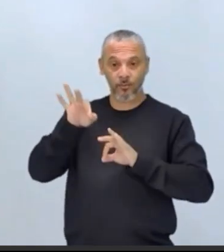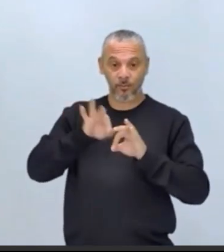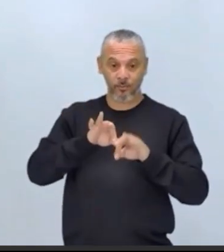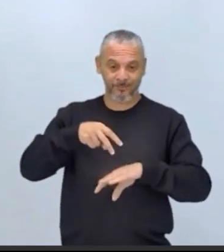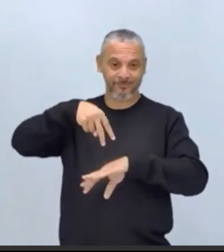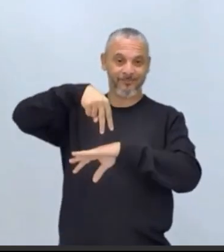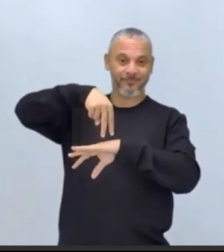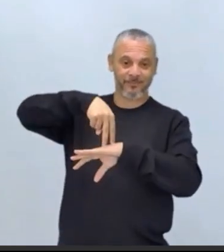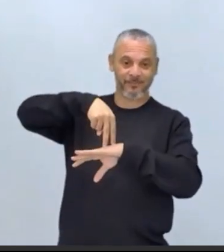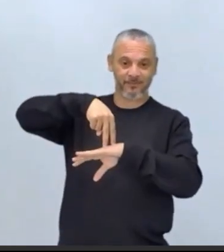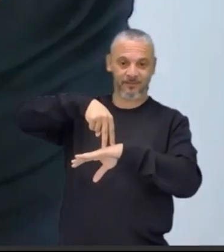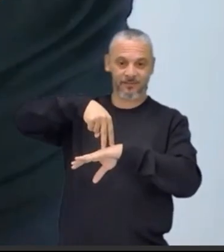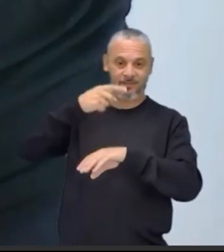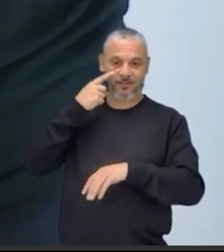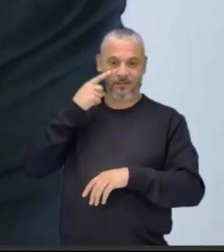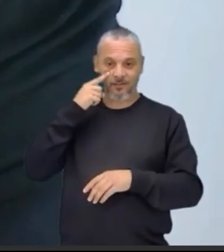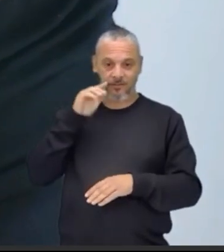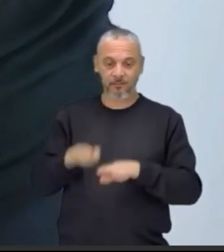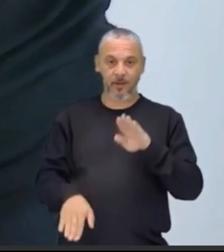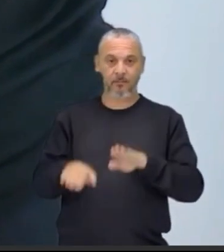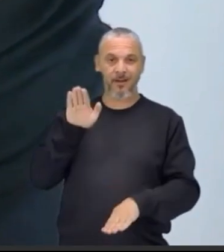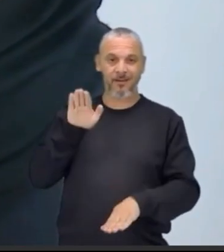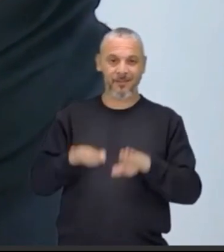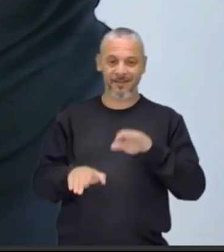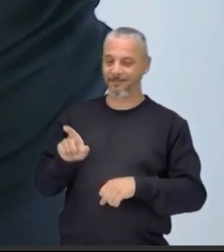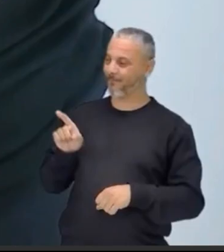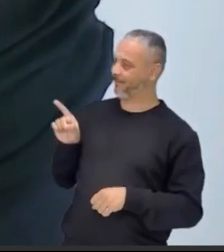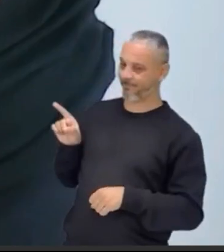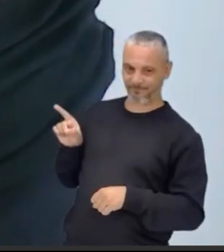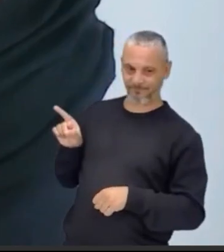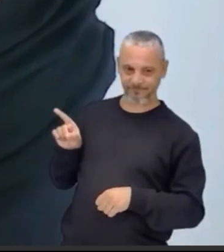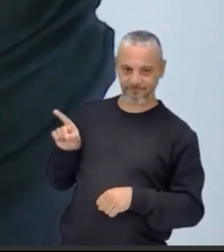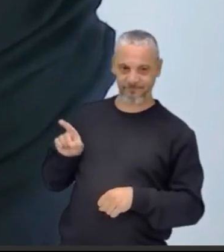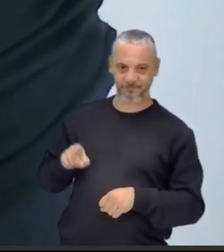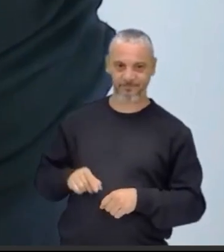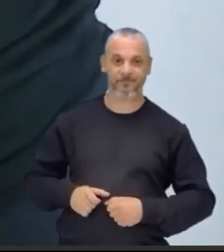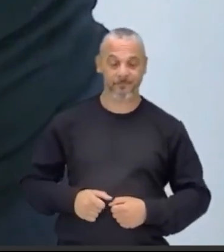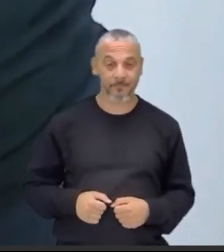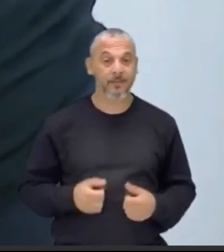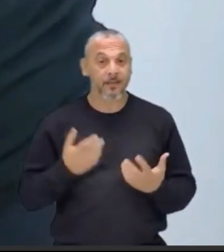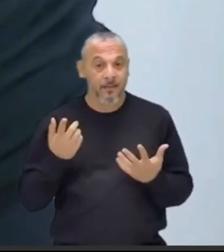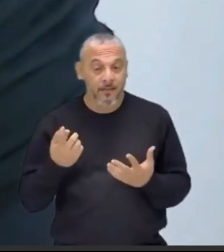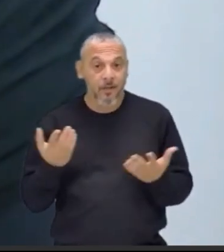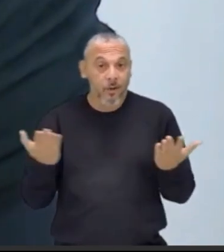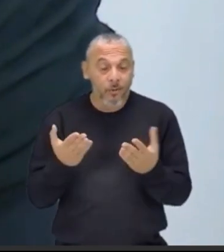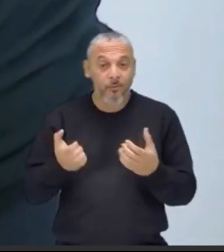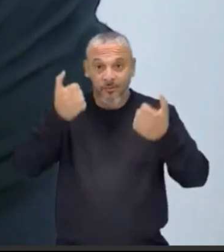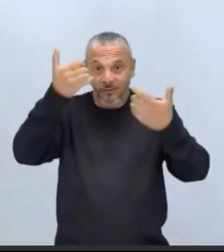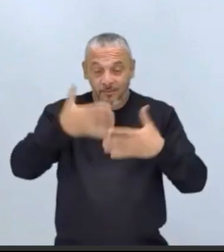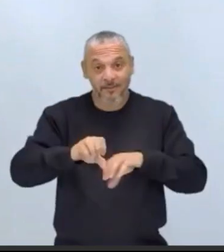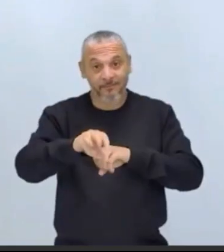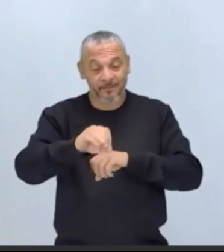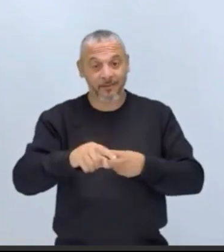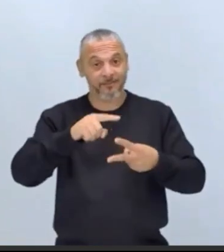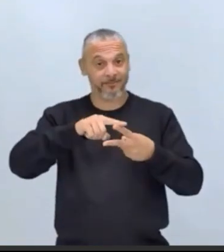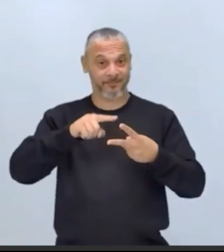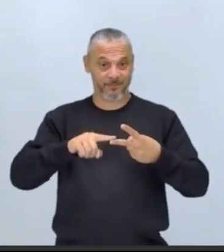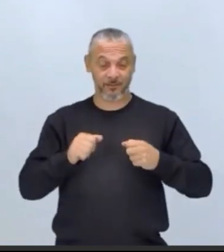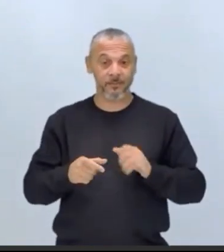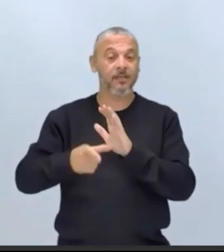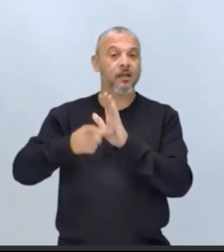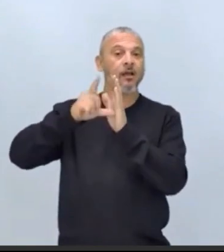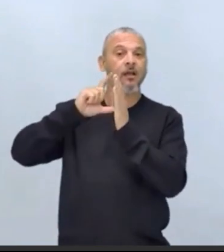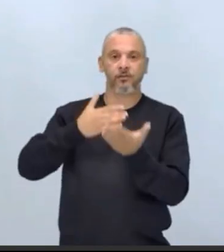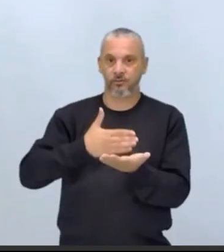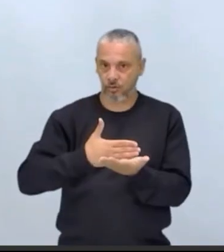percussionista, que ele inclusive levanta o bracinho quando giramos aqui, ó, o kami. Então é esse efeito que a gente vai fazer com os alunos. E